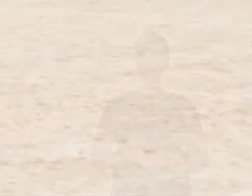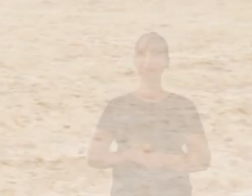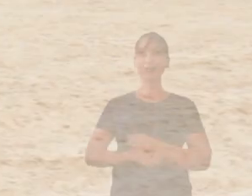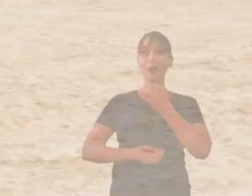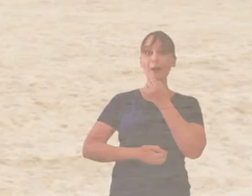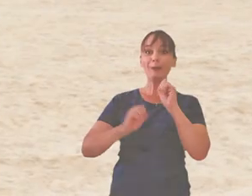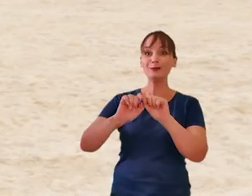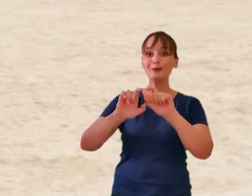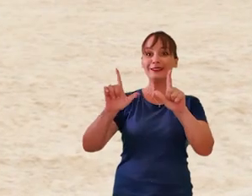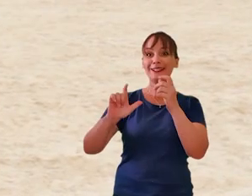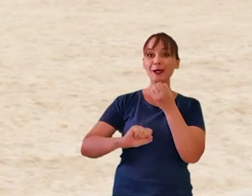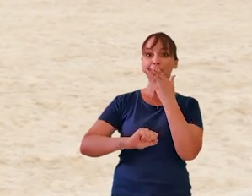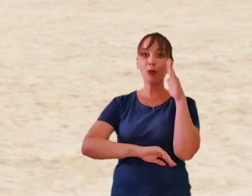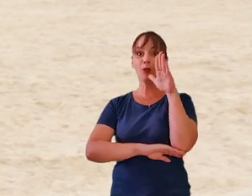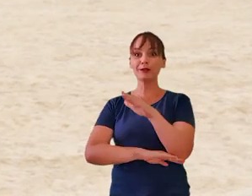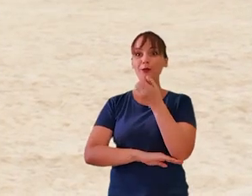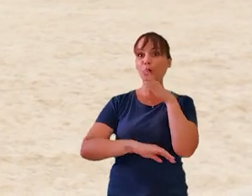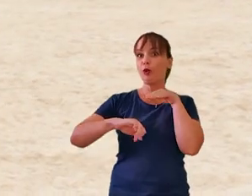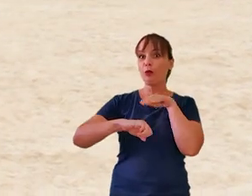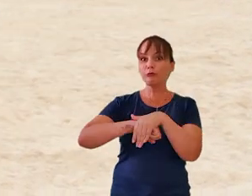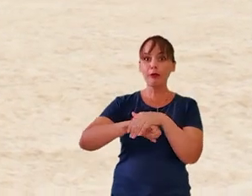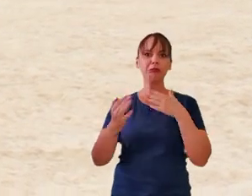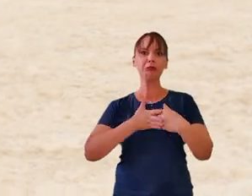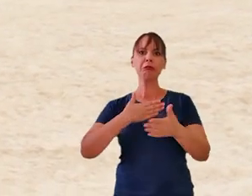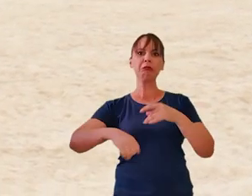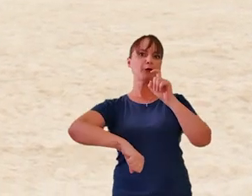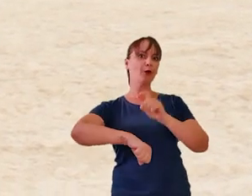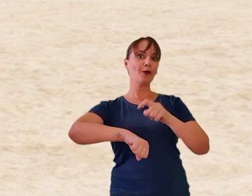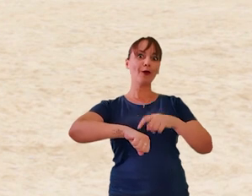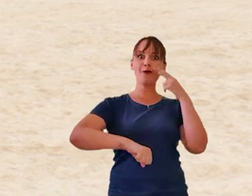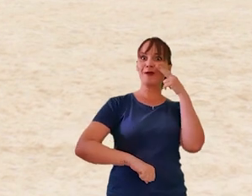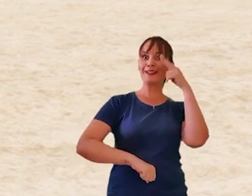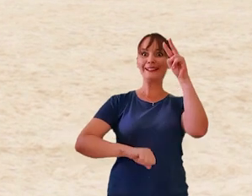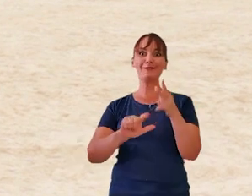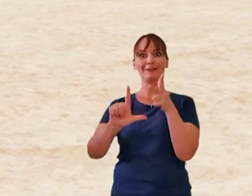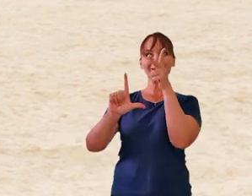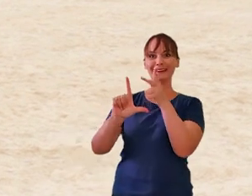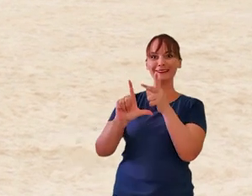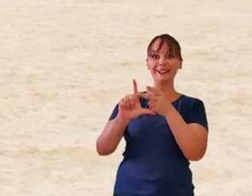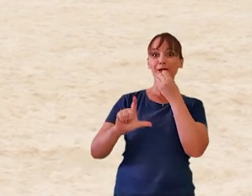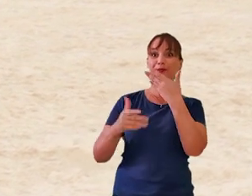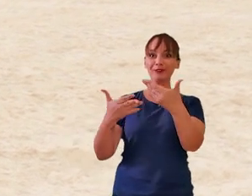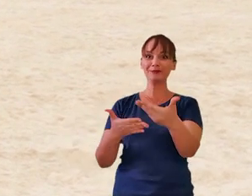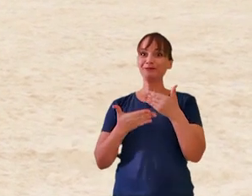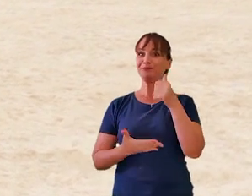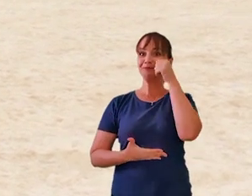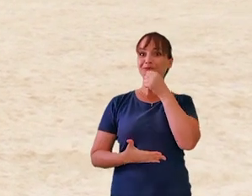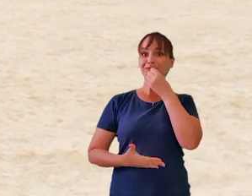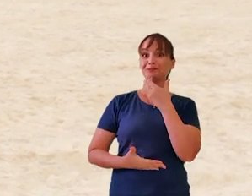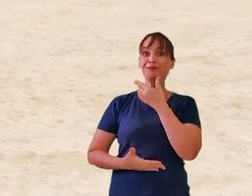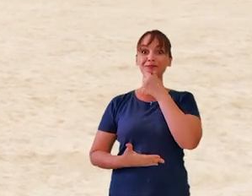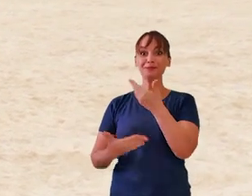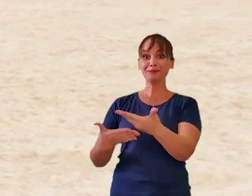Bom dia, boa tarde, boa noite, independente do horário que você está assistindo essa transmissão, seja bem-vinda e bem-vindo a mais